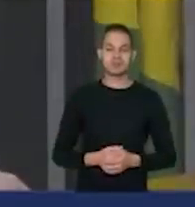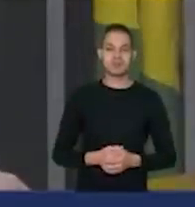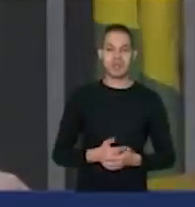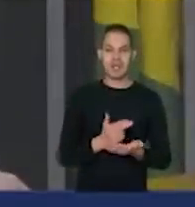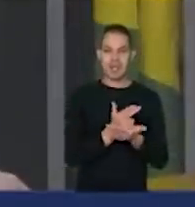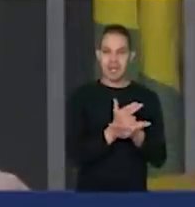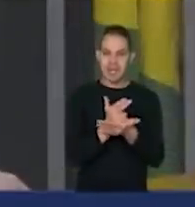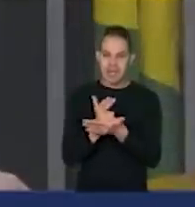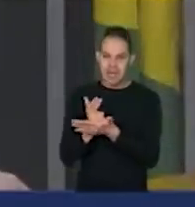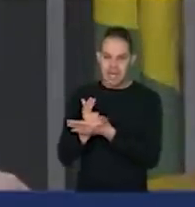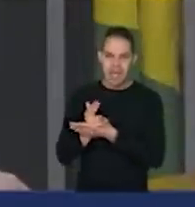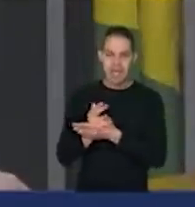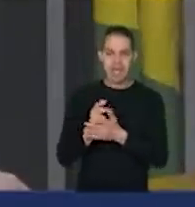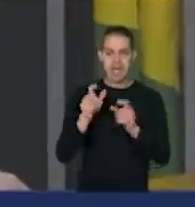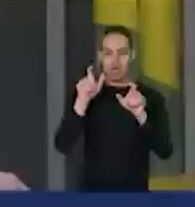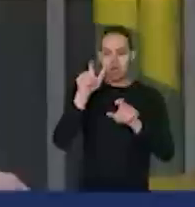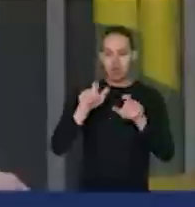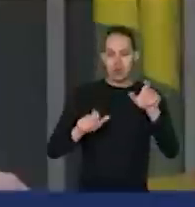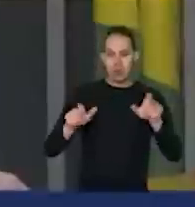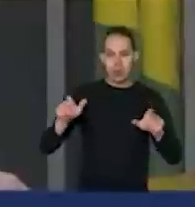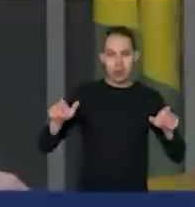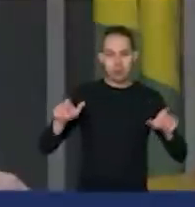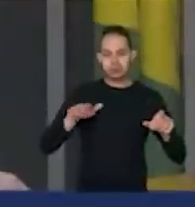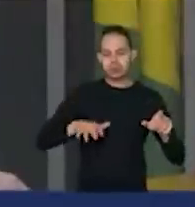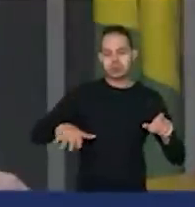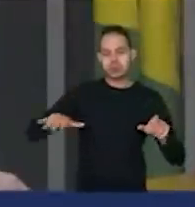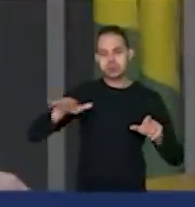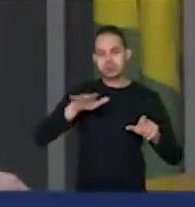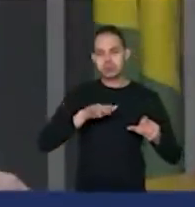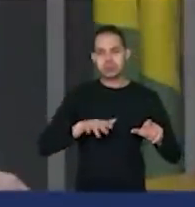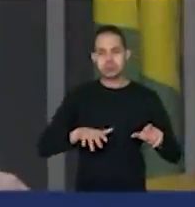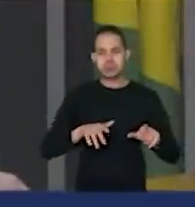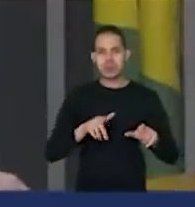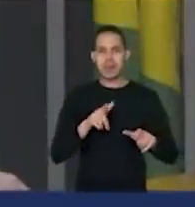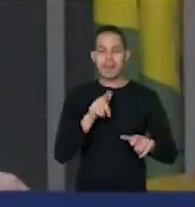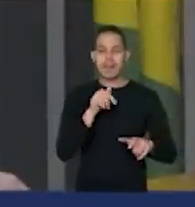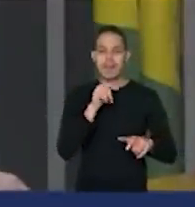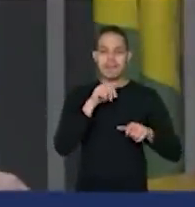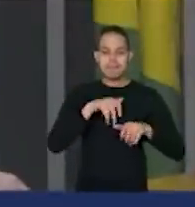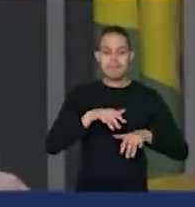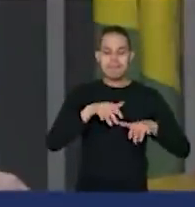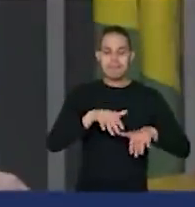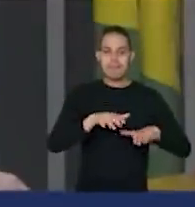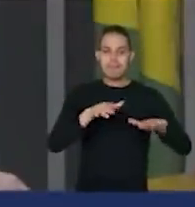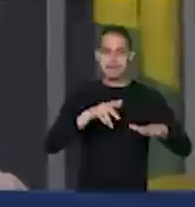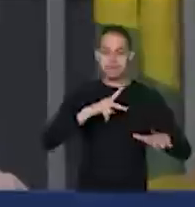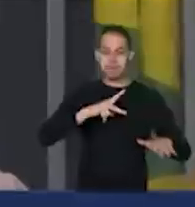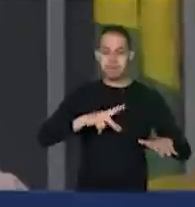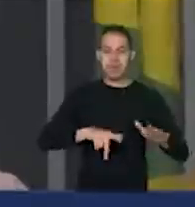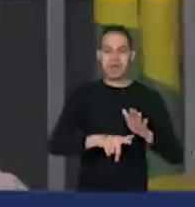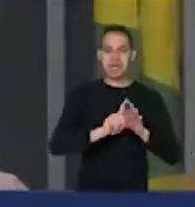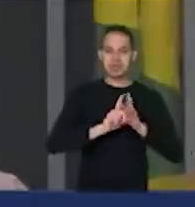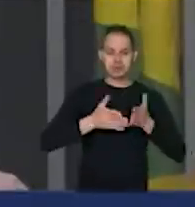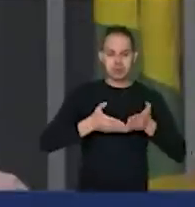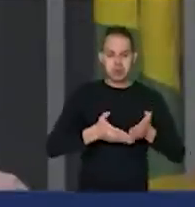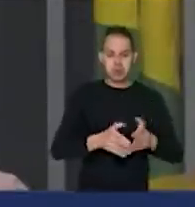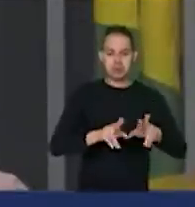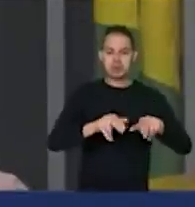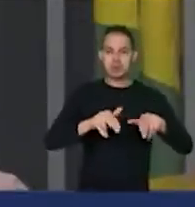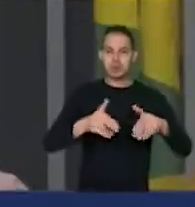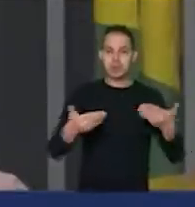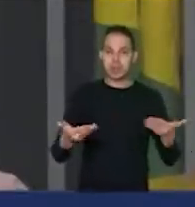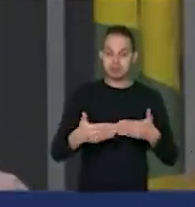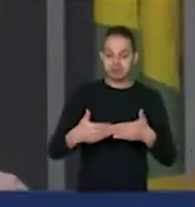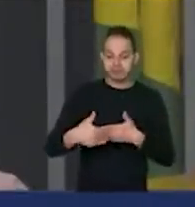barões assinalados que da ocidental praia lusitana, por mares nunca de antes navegados, passaram ainda além